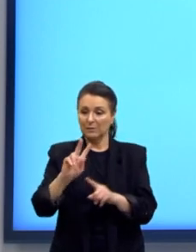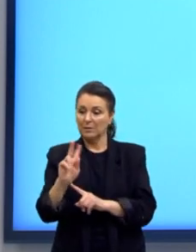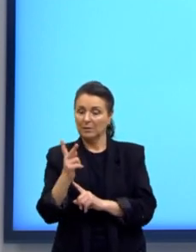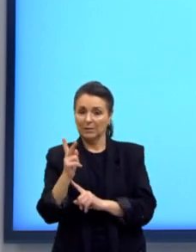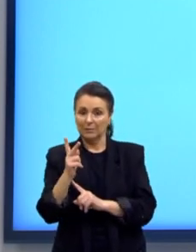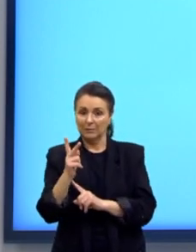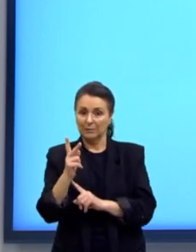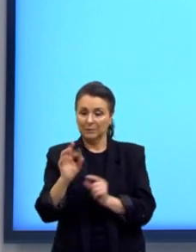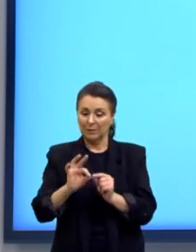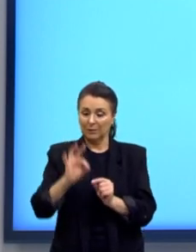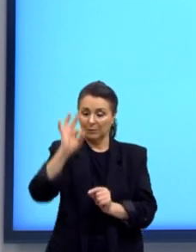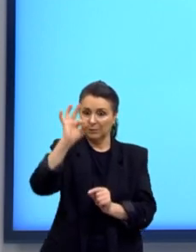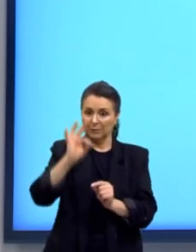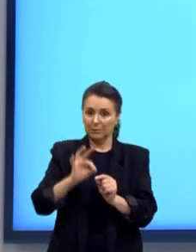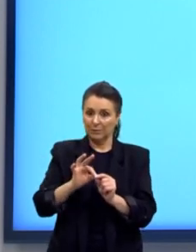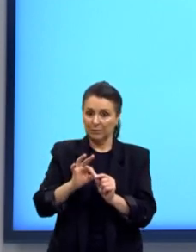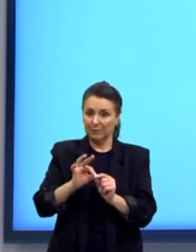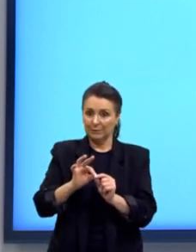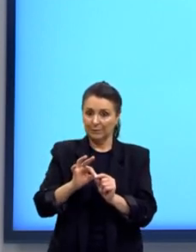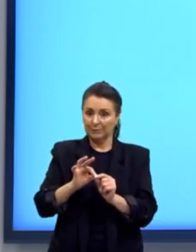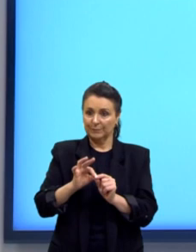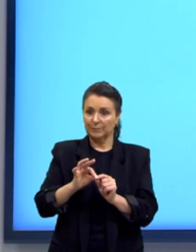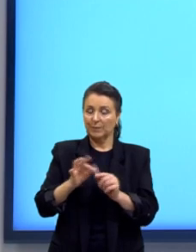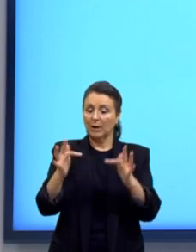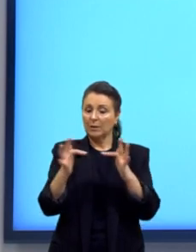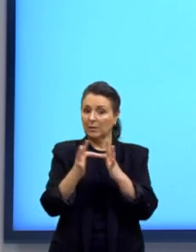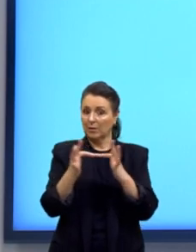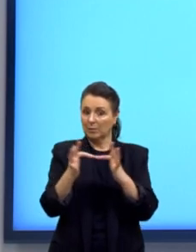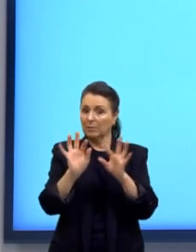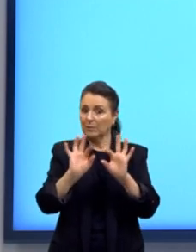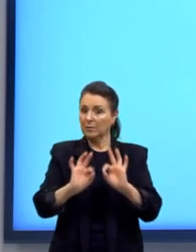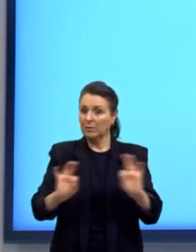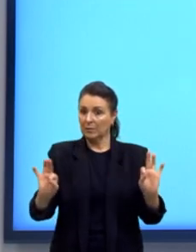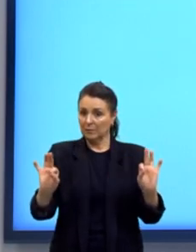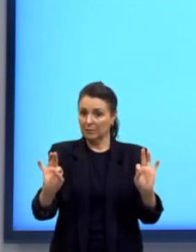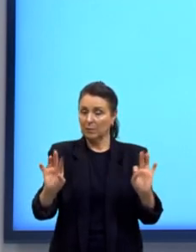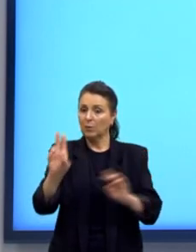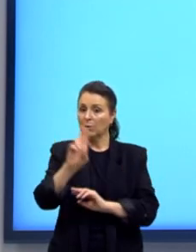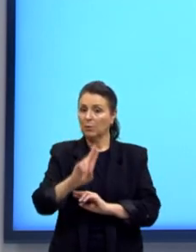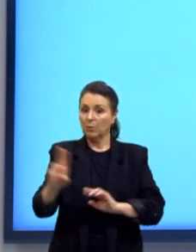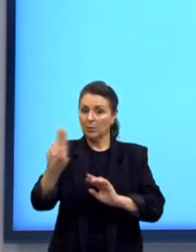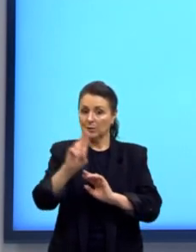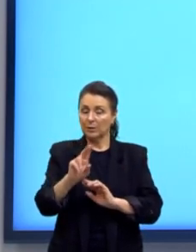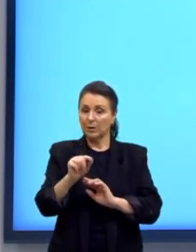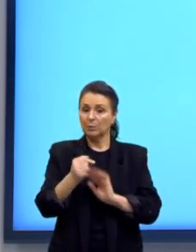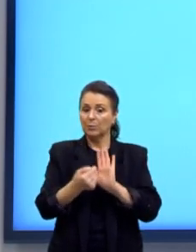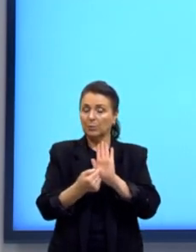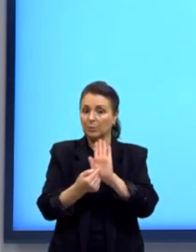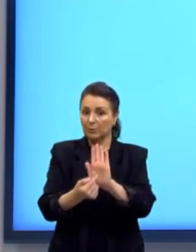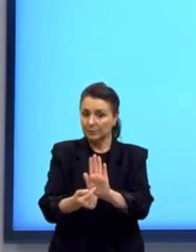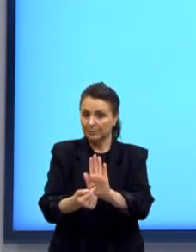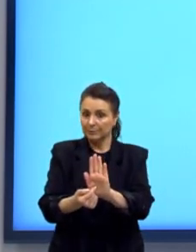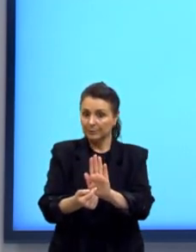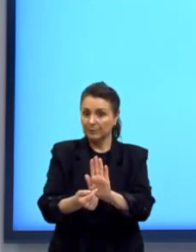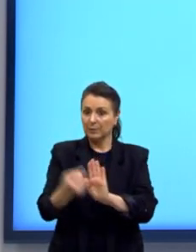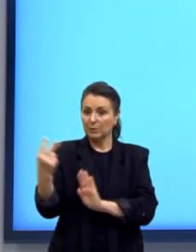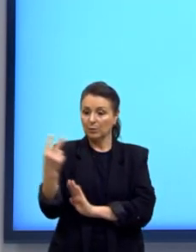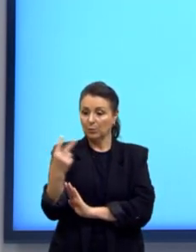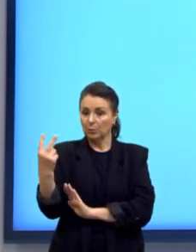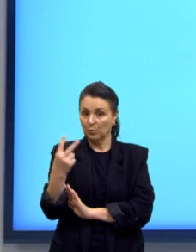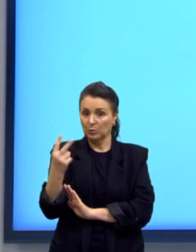sendo a altura a que eu trouxe uma forma simplificada colocando ali os termos em evidência né porque nesses dois